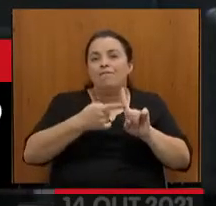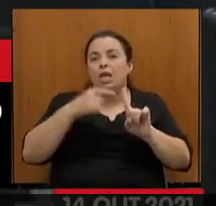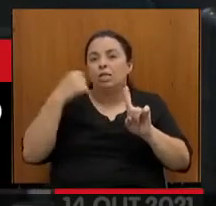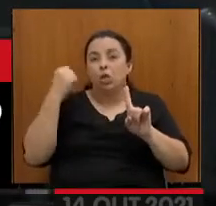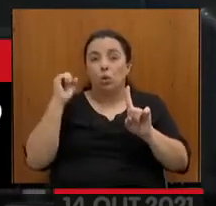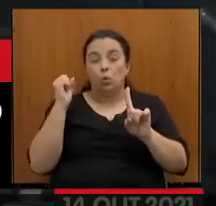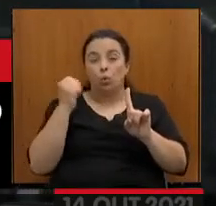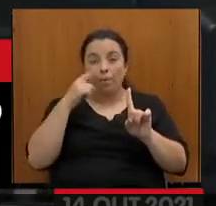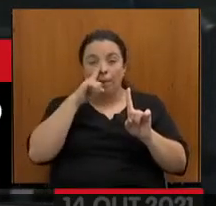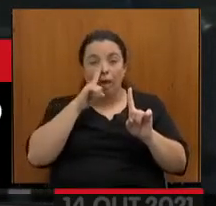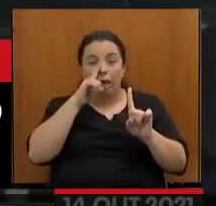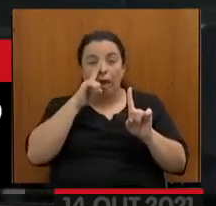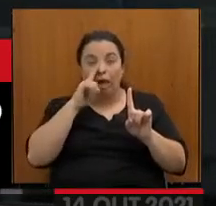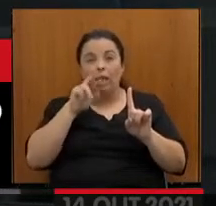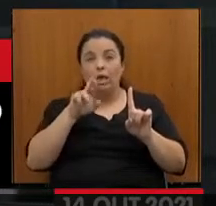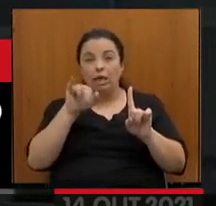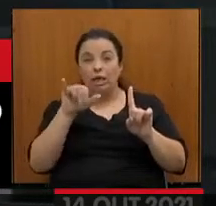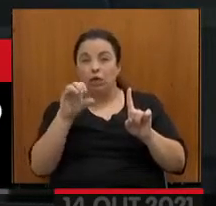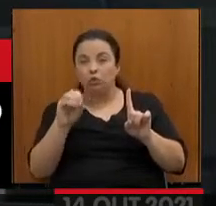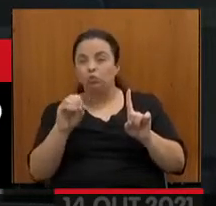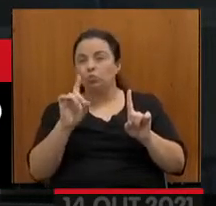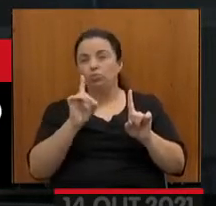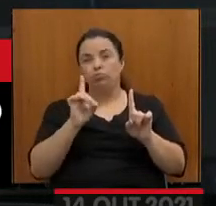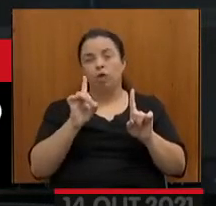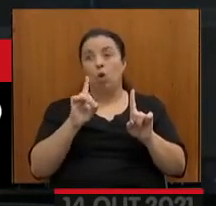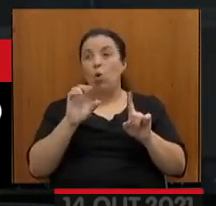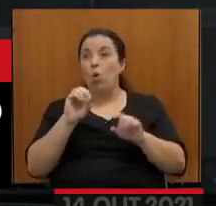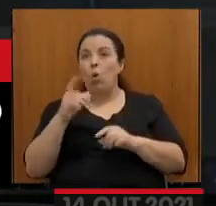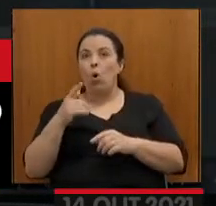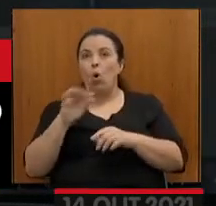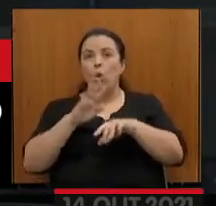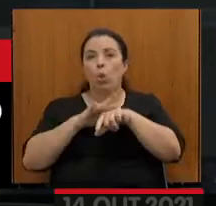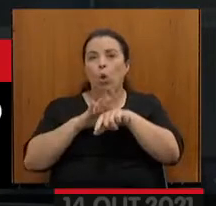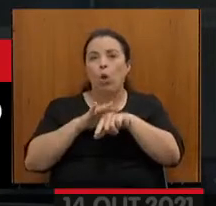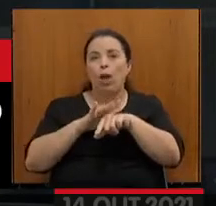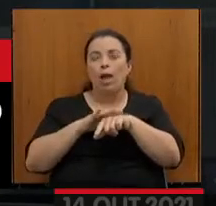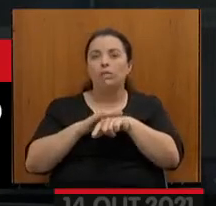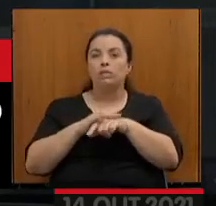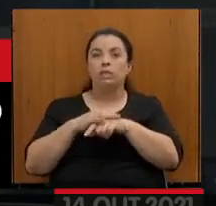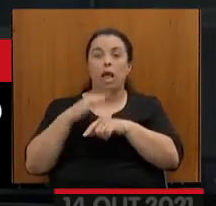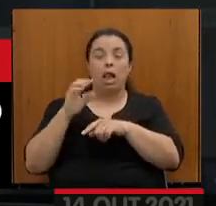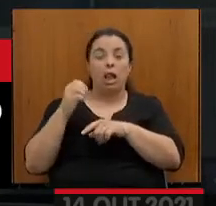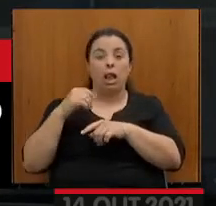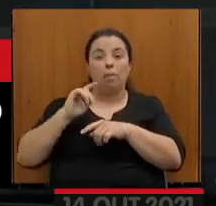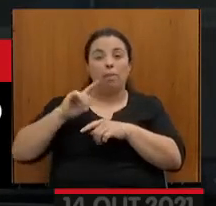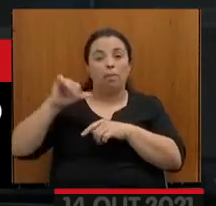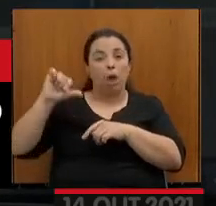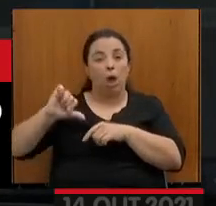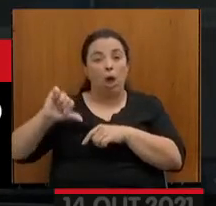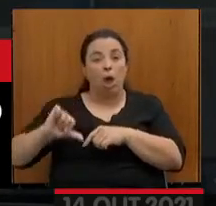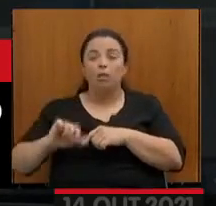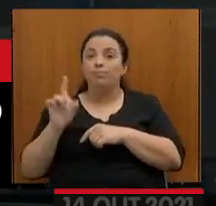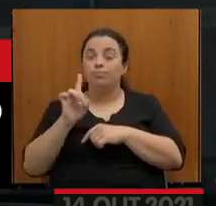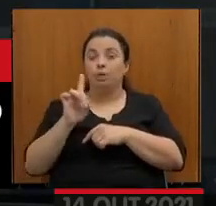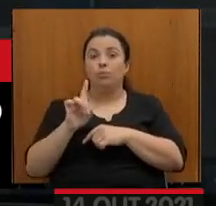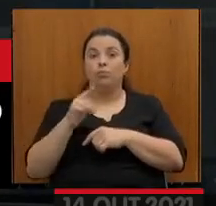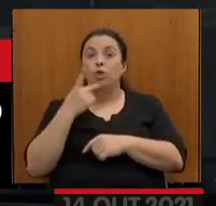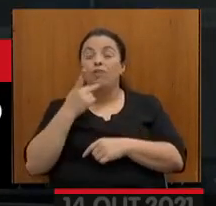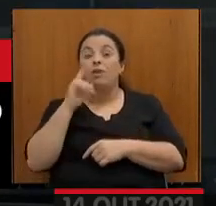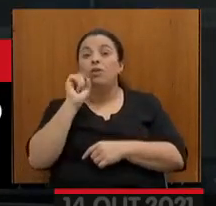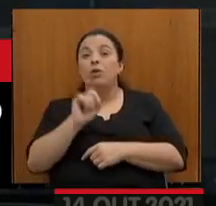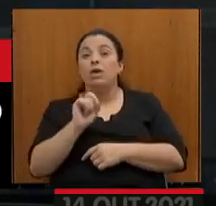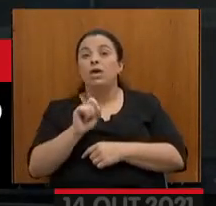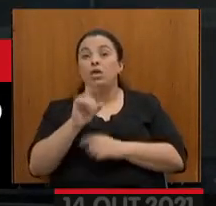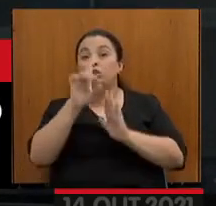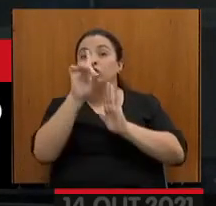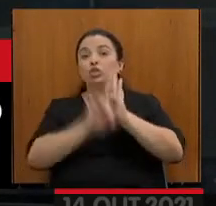de complicações mais sérias, não. Nós estamos falando claramente de graves violações de direito. Essas mortes